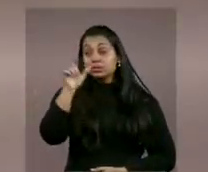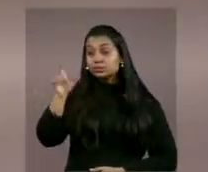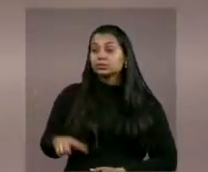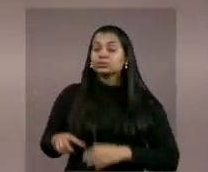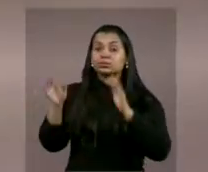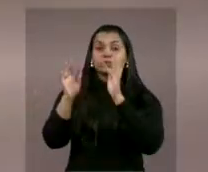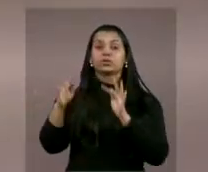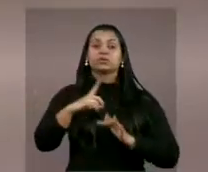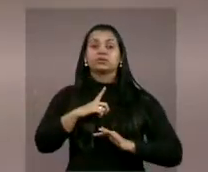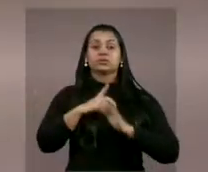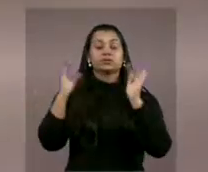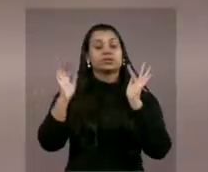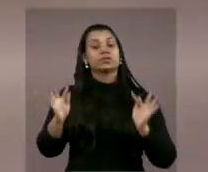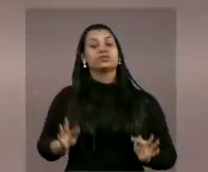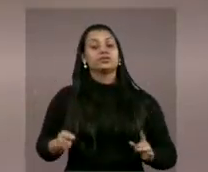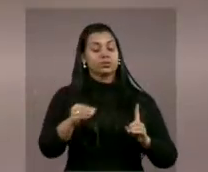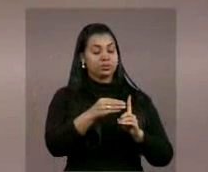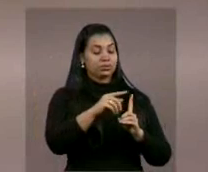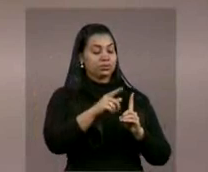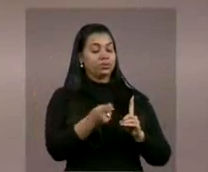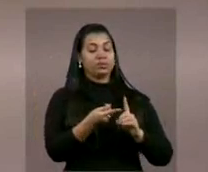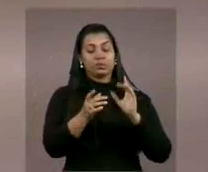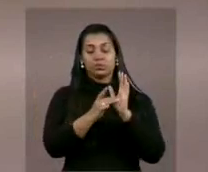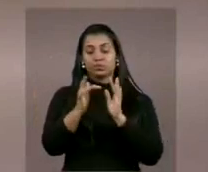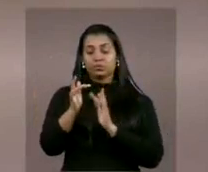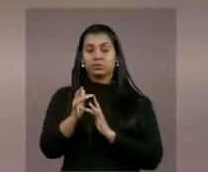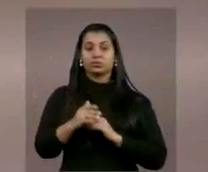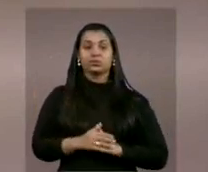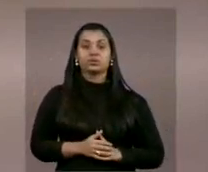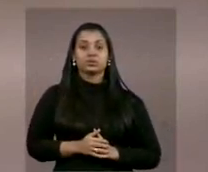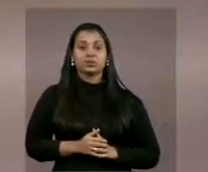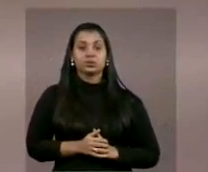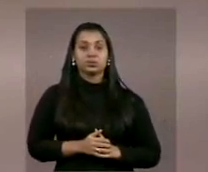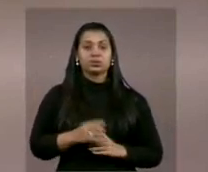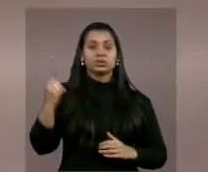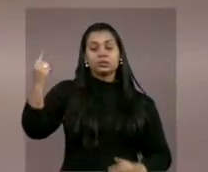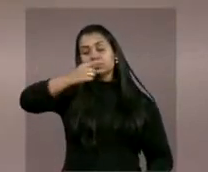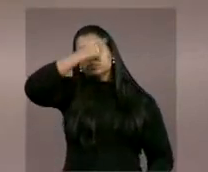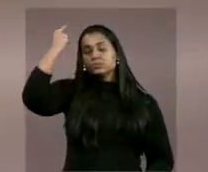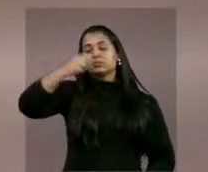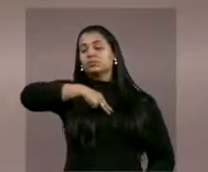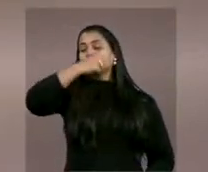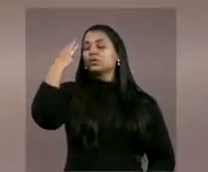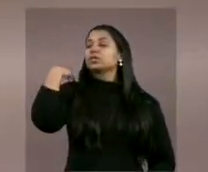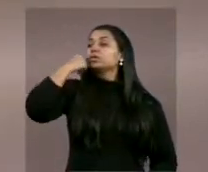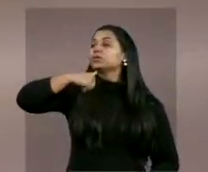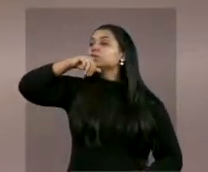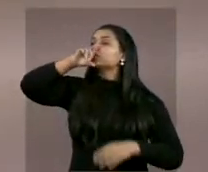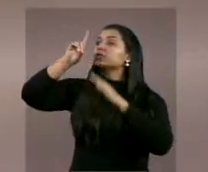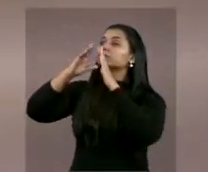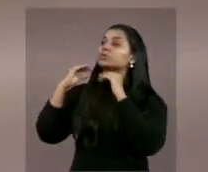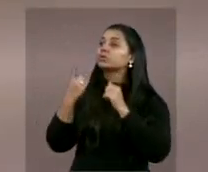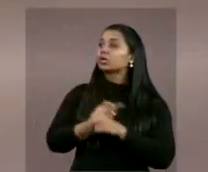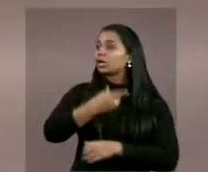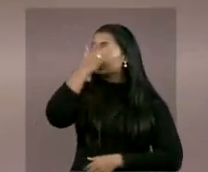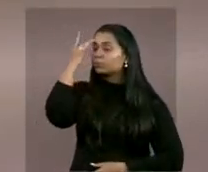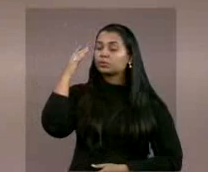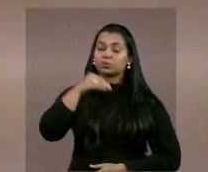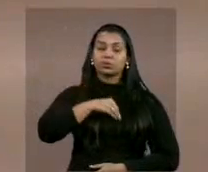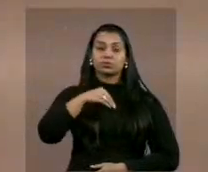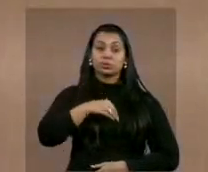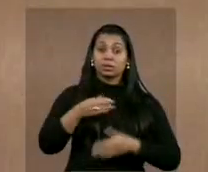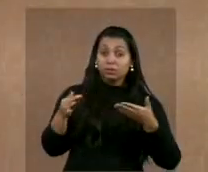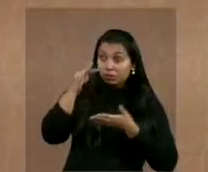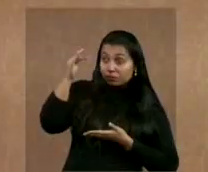convosco. Bendita sois vós entre as mulheres, e bendito é o fruto do vosso ventre, Jesus. Santa Maria, Mãe de Deus, rogai